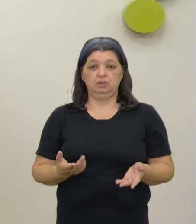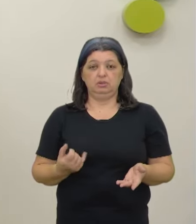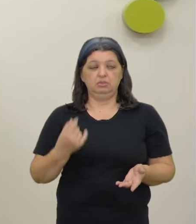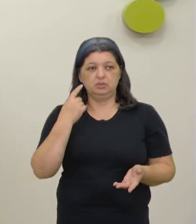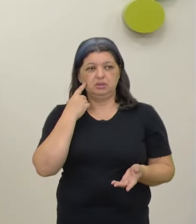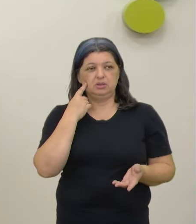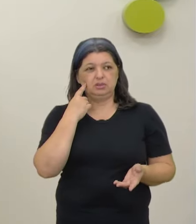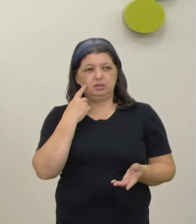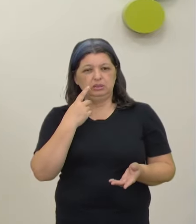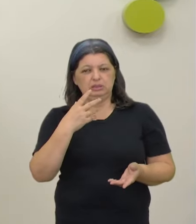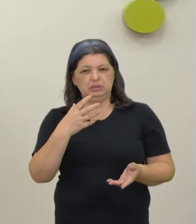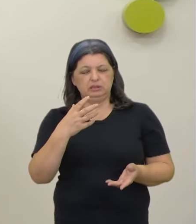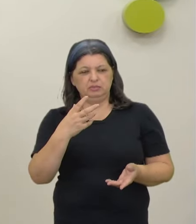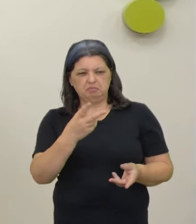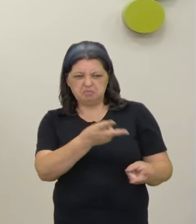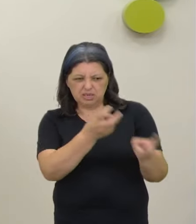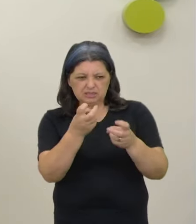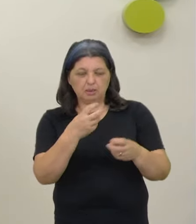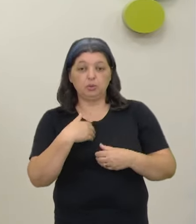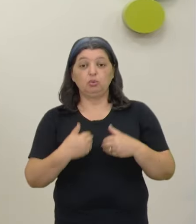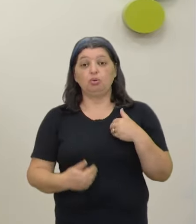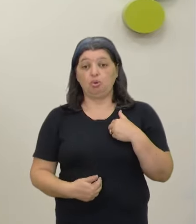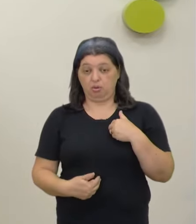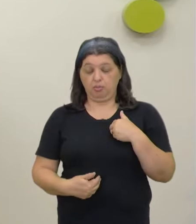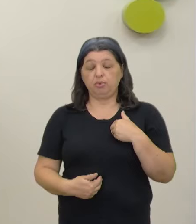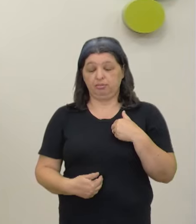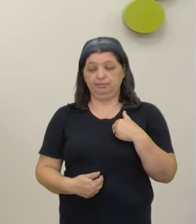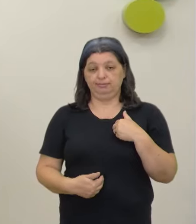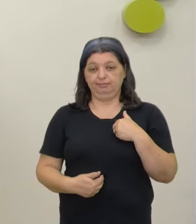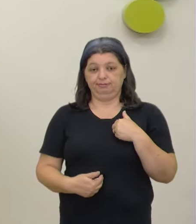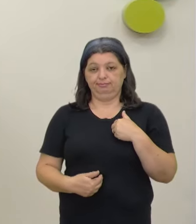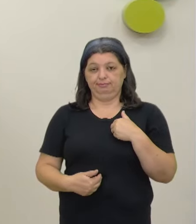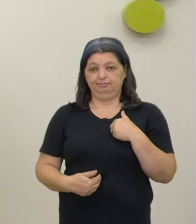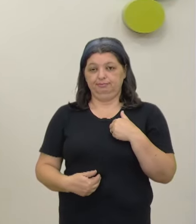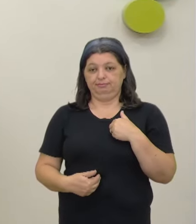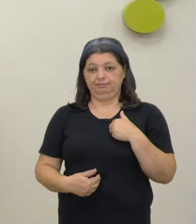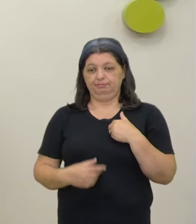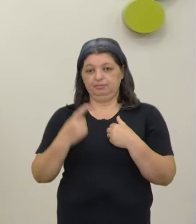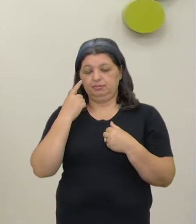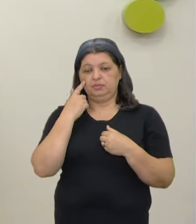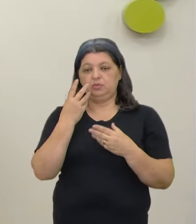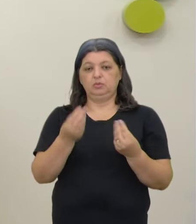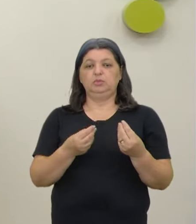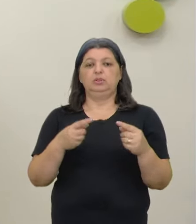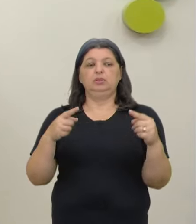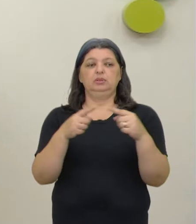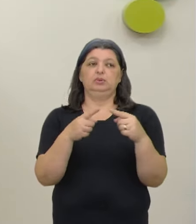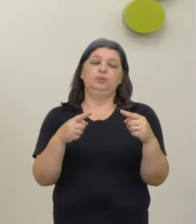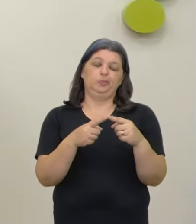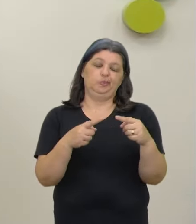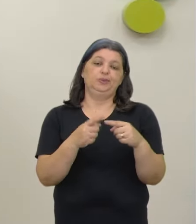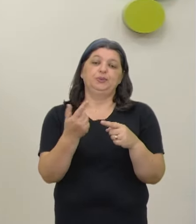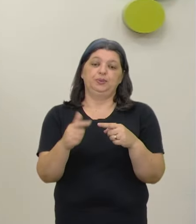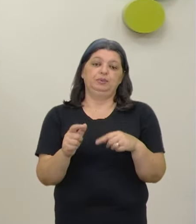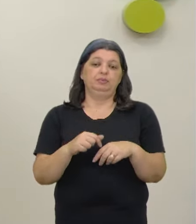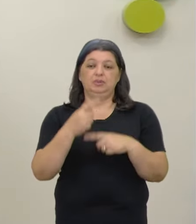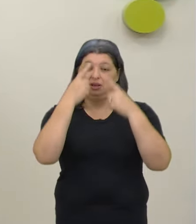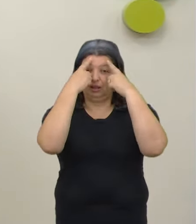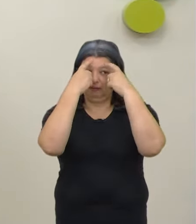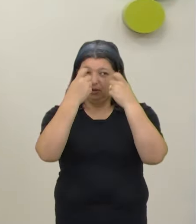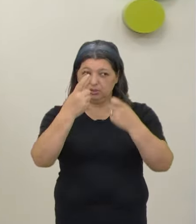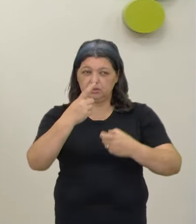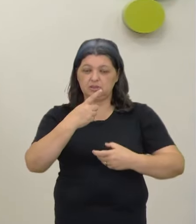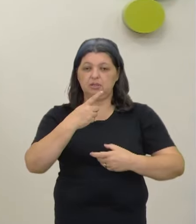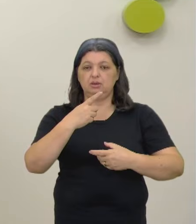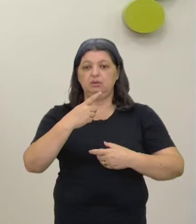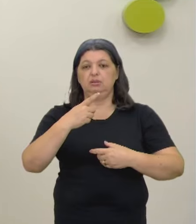no corpo dela, né? É tão visível, olha só como uma coisa não é tão dissociada da outra. Então, você vê uma violência física,